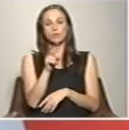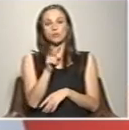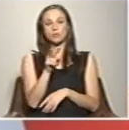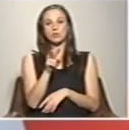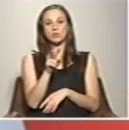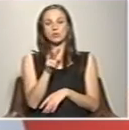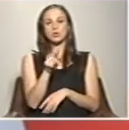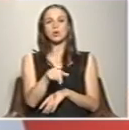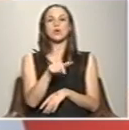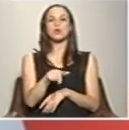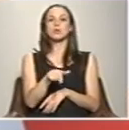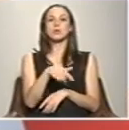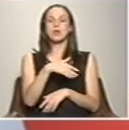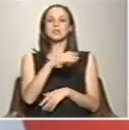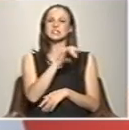CNIS